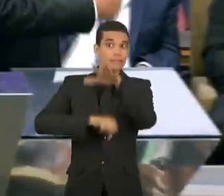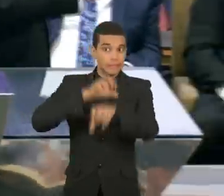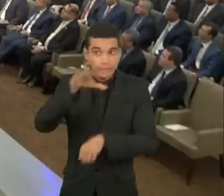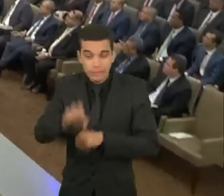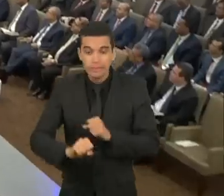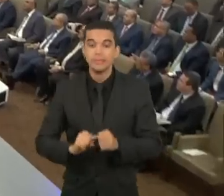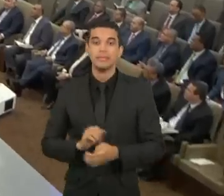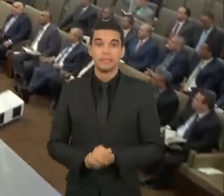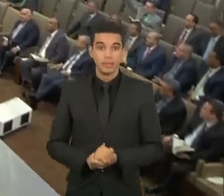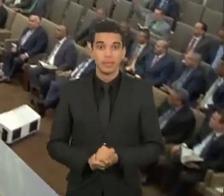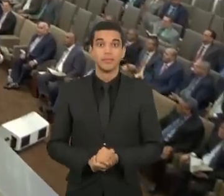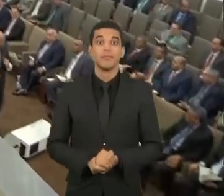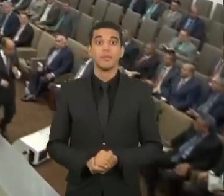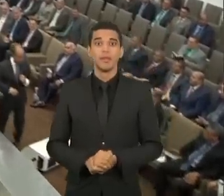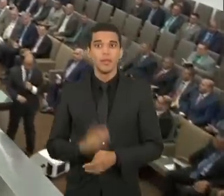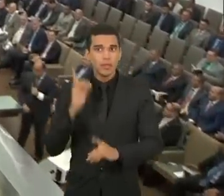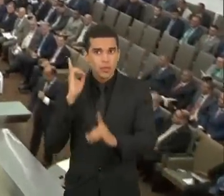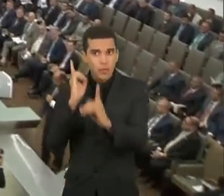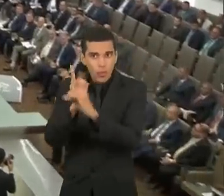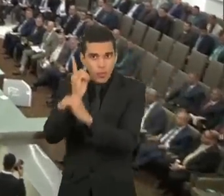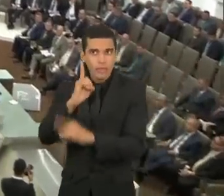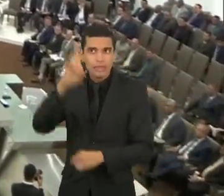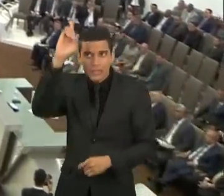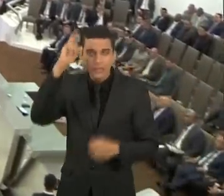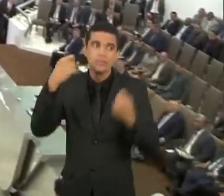para achar tem que crer.